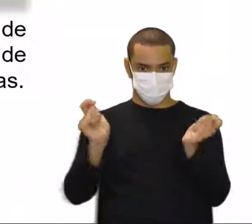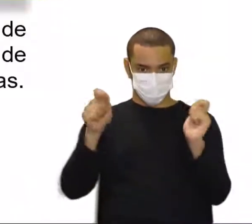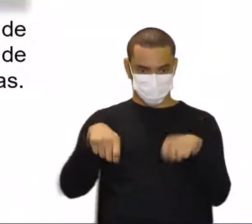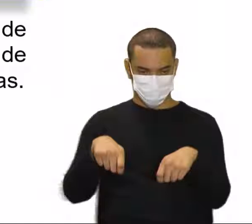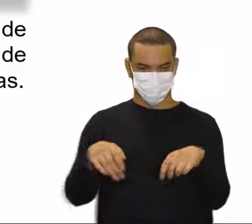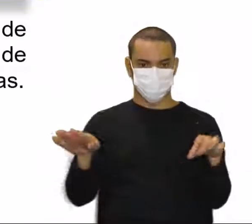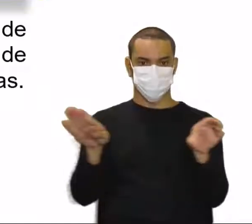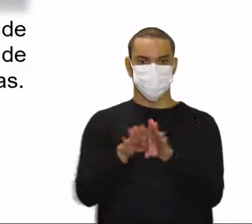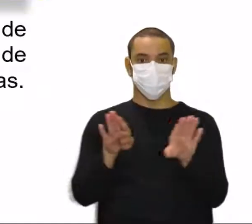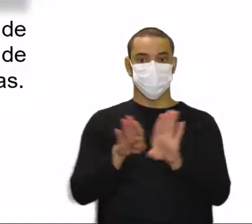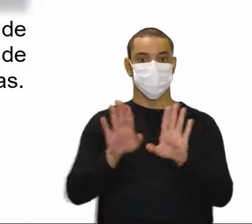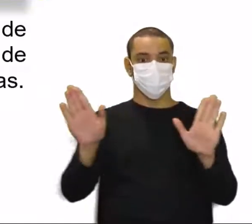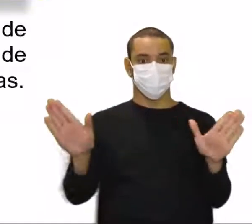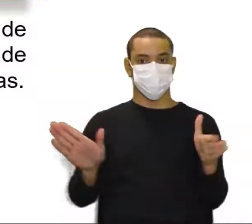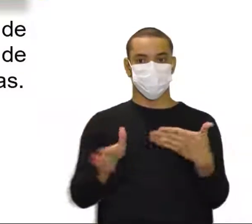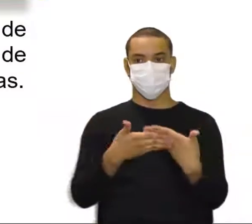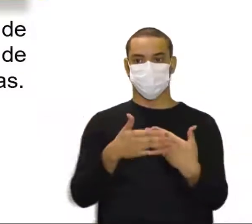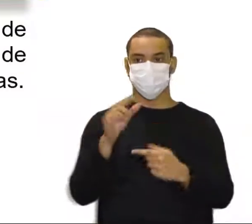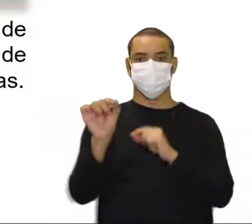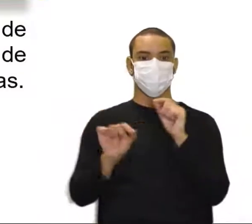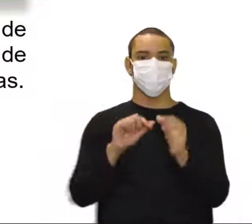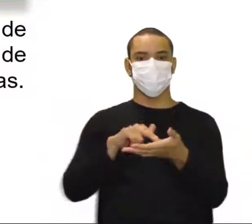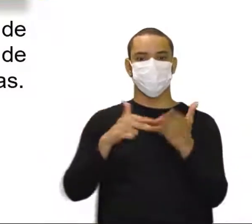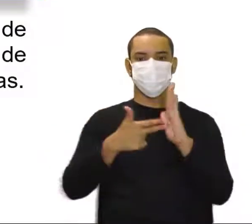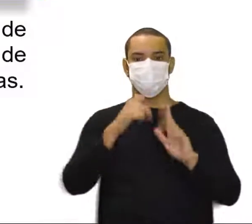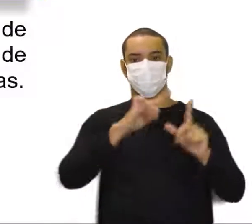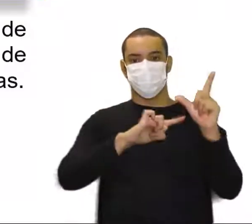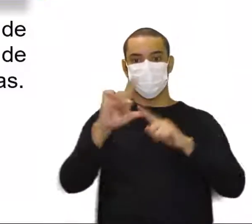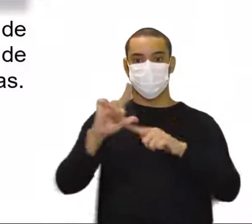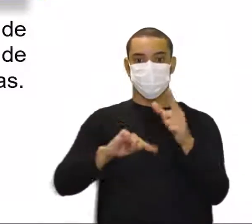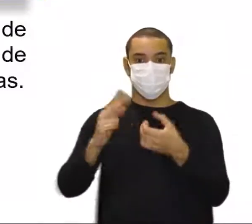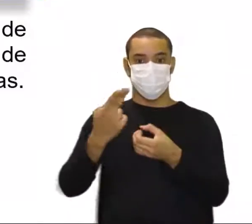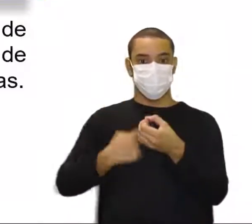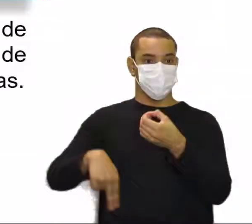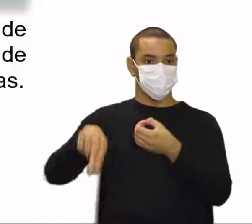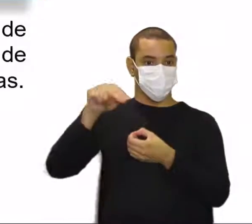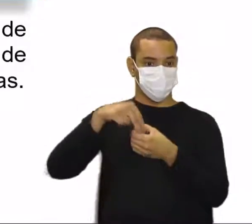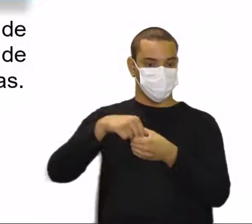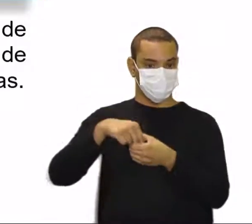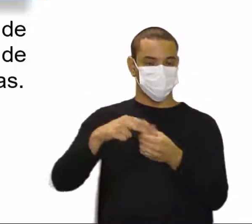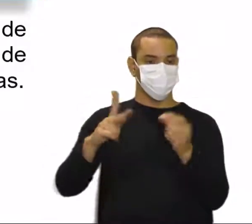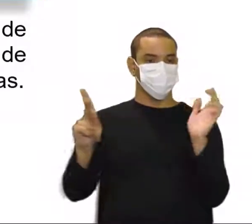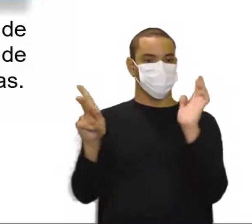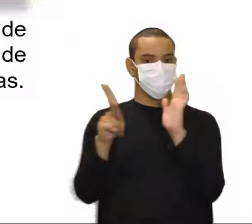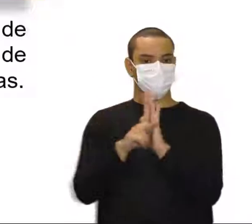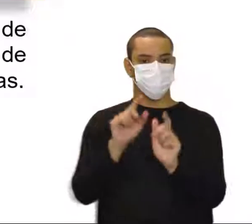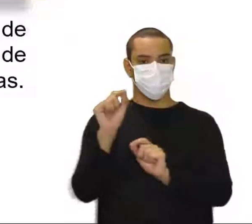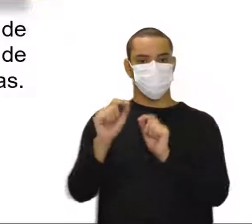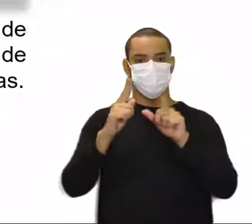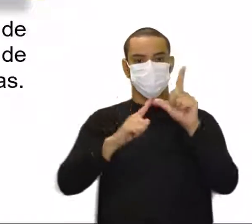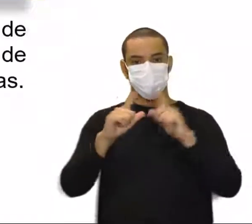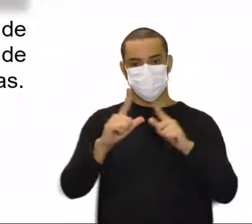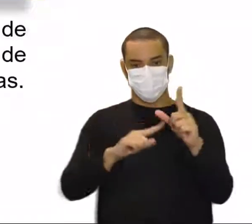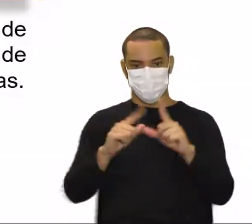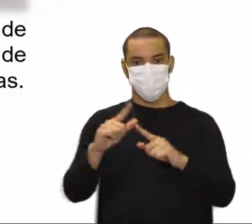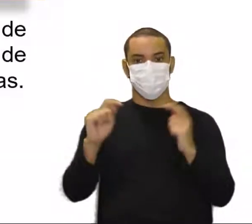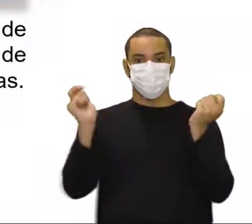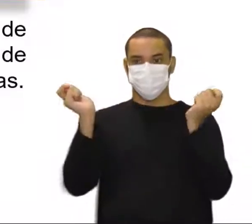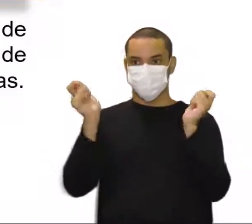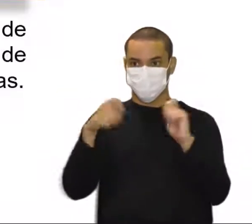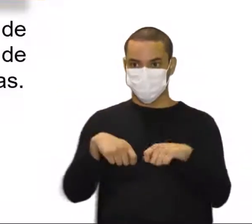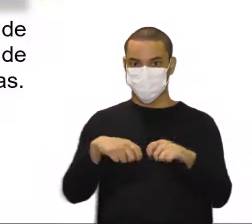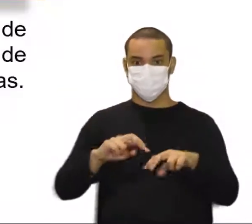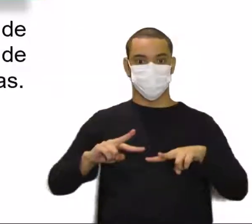vimos também, para fechar, o que é uma estrela de nêutrons, né, que gera da colisão dessas duas estrelas ondas gravitacionais